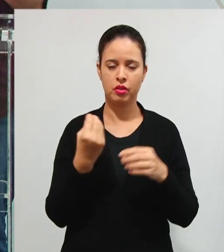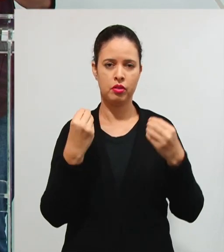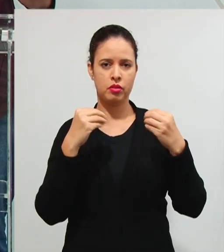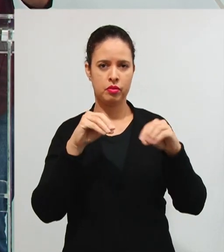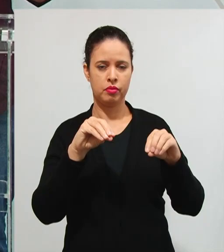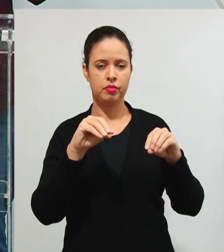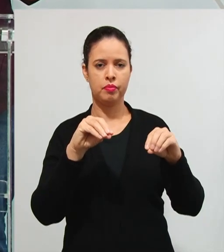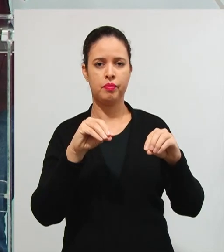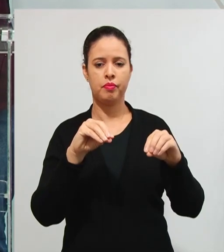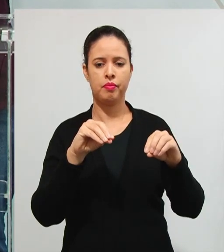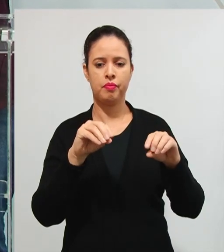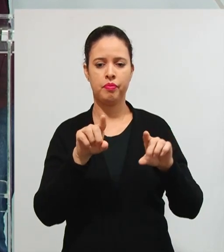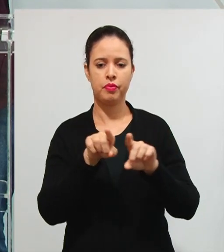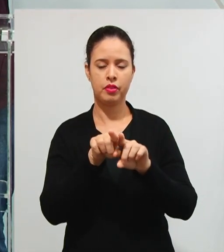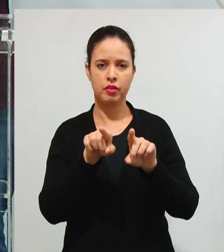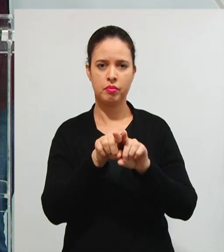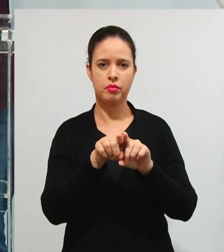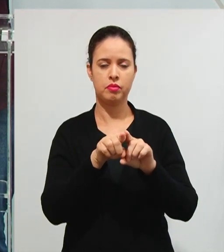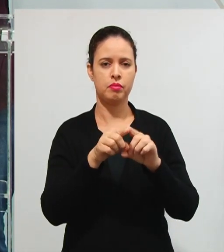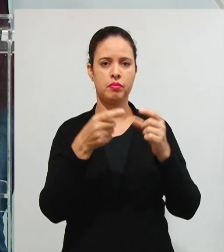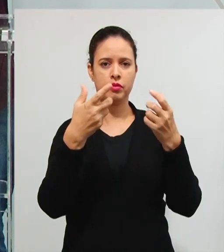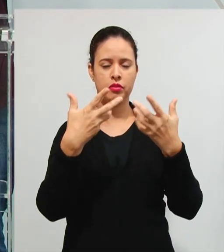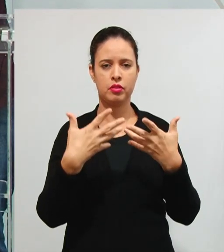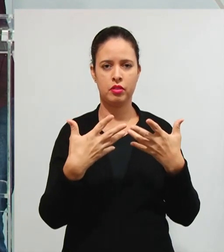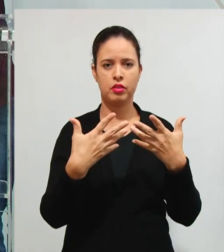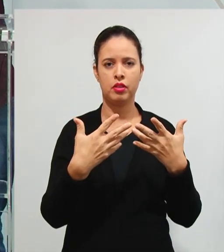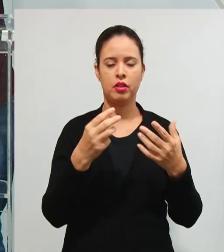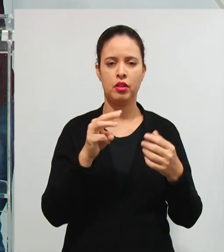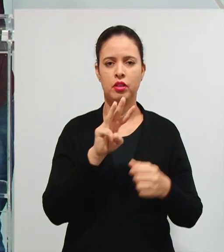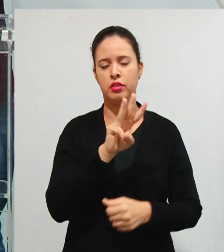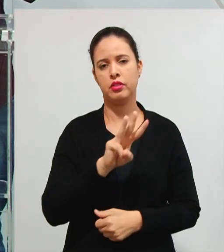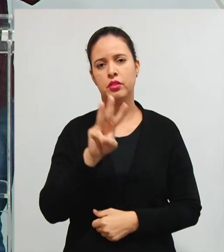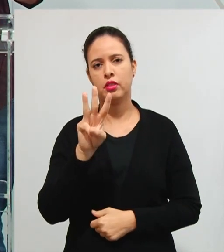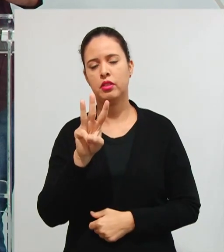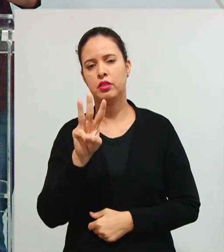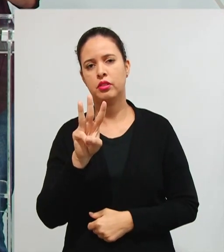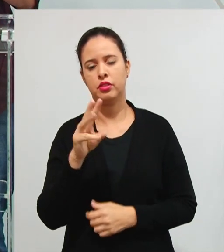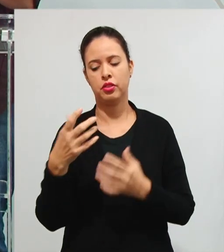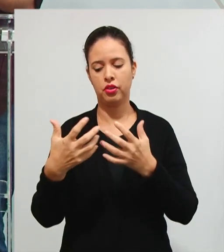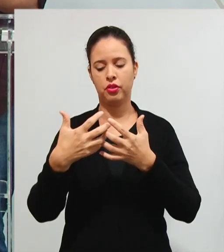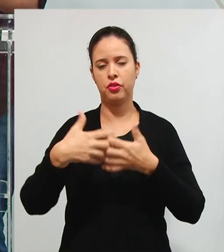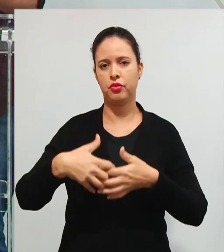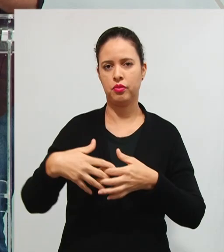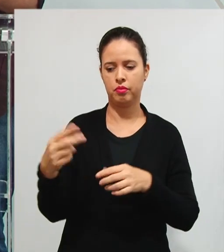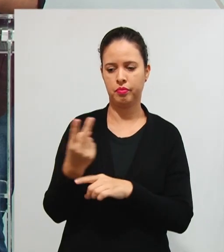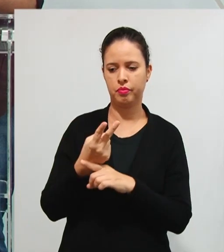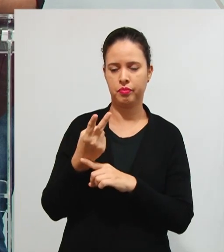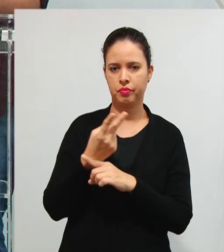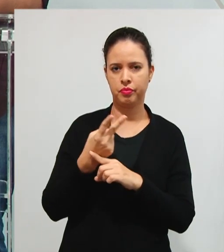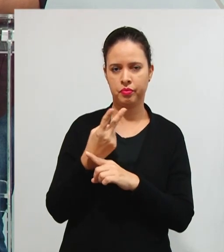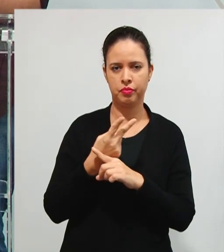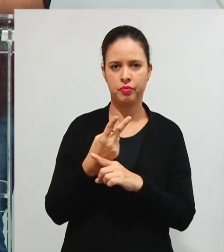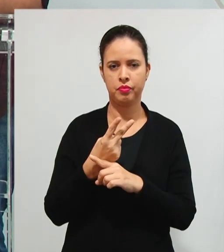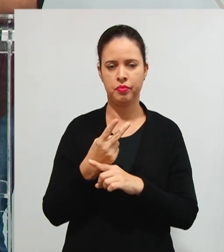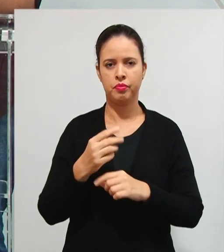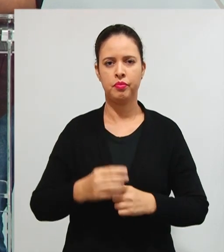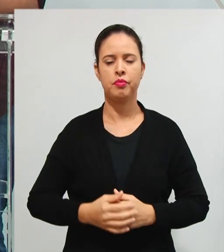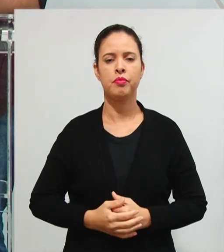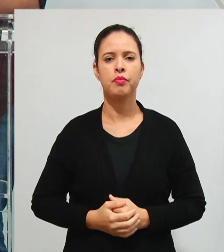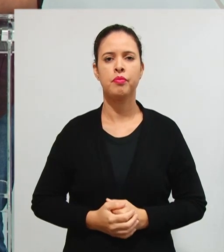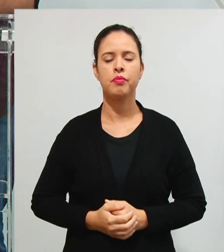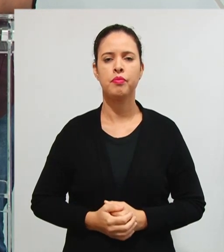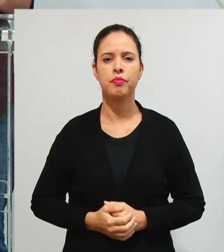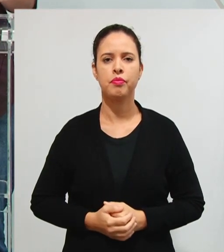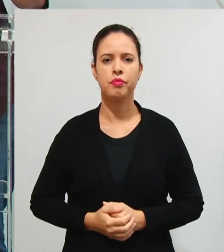de busca e escrevo espaço site ifro.edu.br. Ele vai realizar uma busca dentro do site,